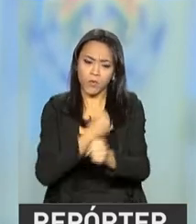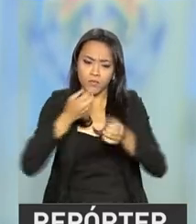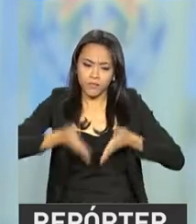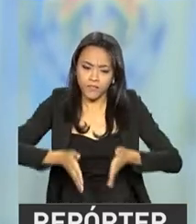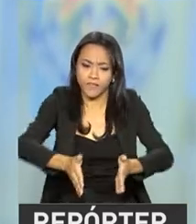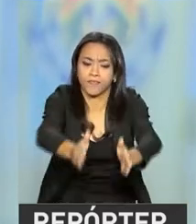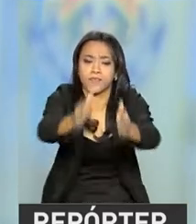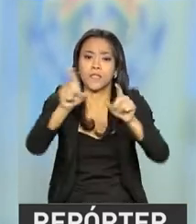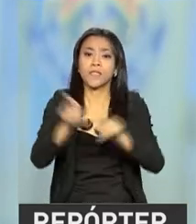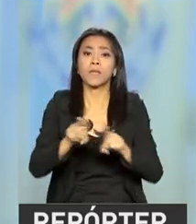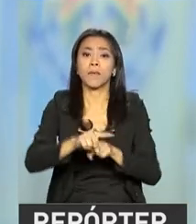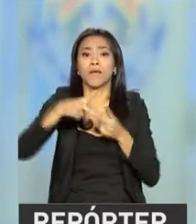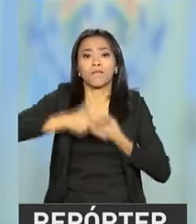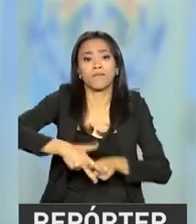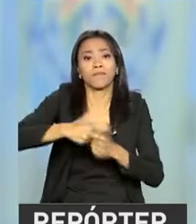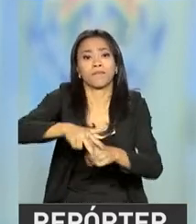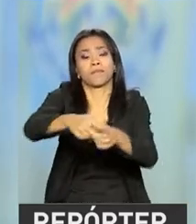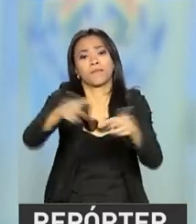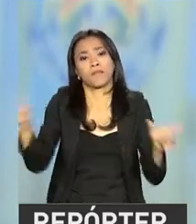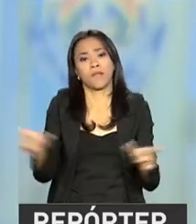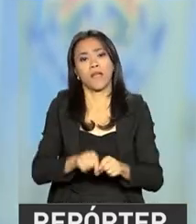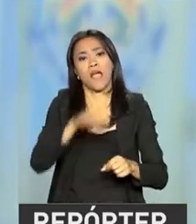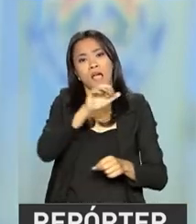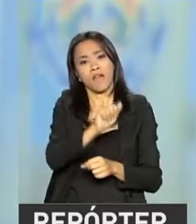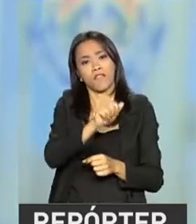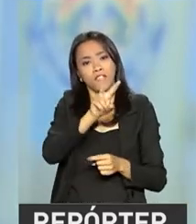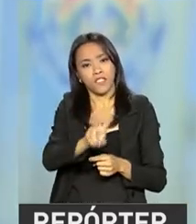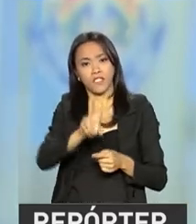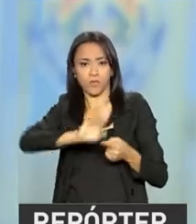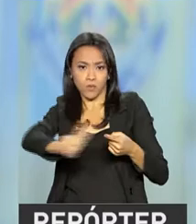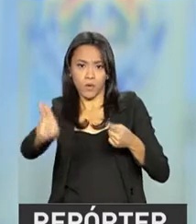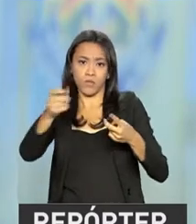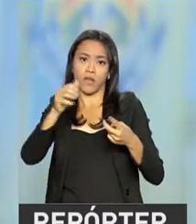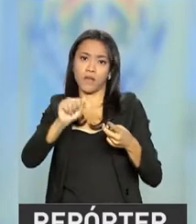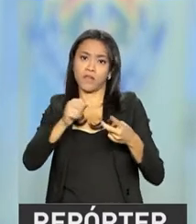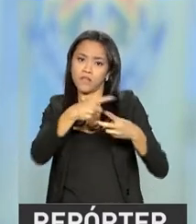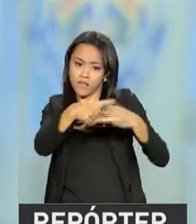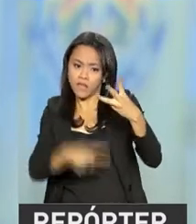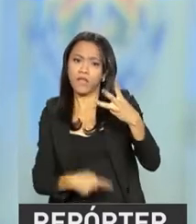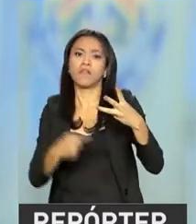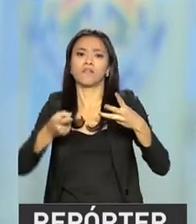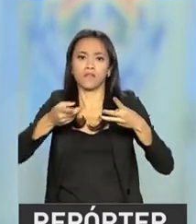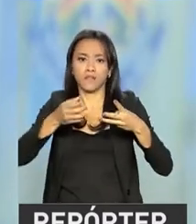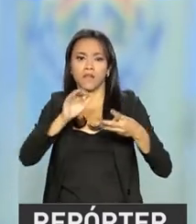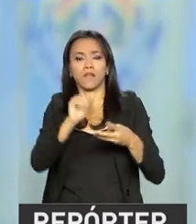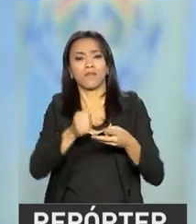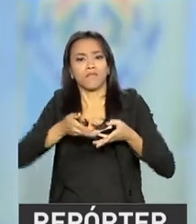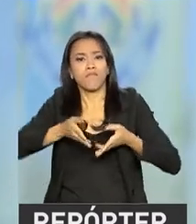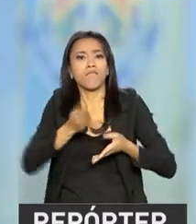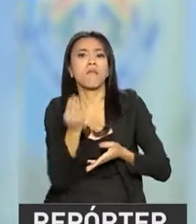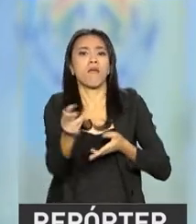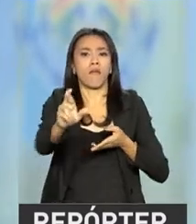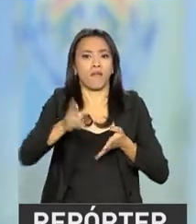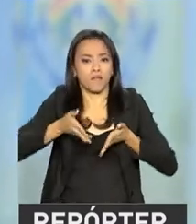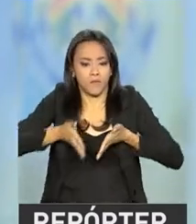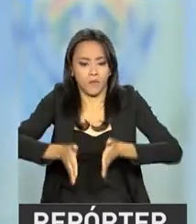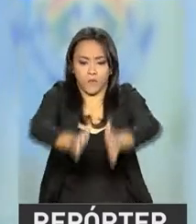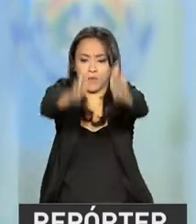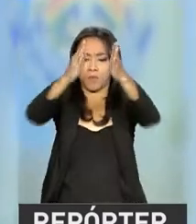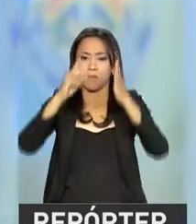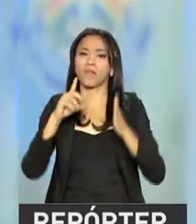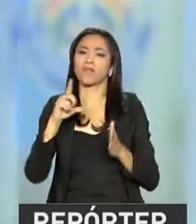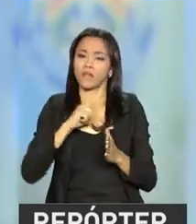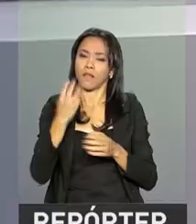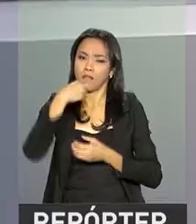da avenida fernandes lima avenida durval de góes monteiro severino marcelo que são partes de br que estão dentro